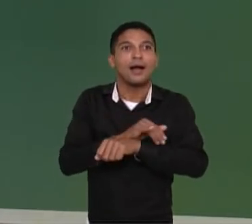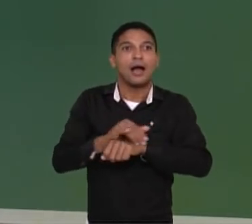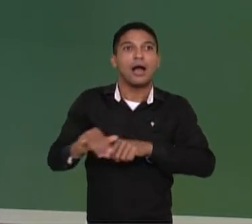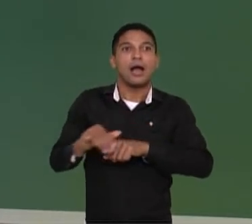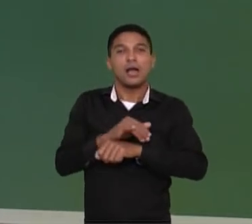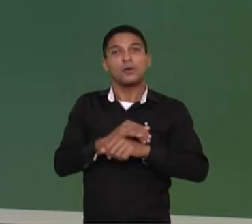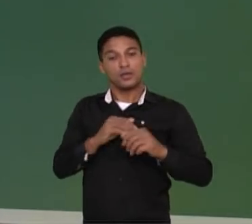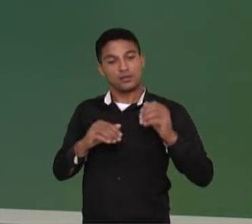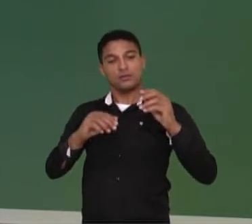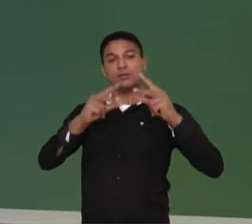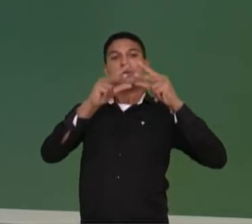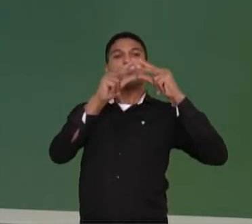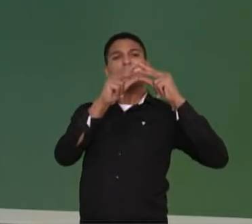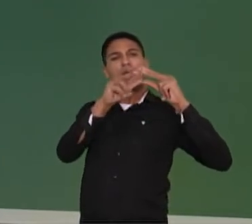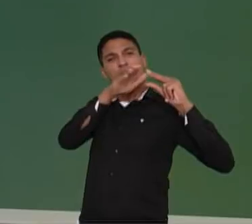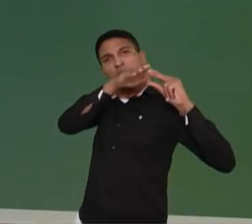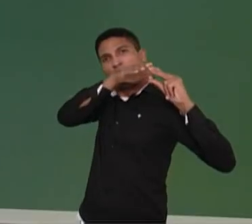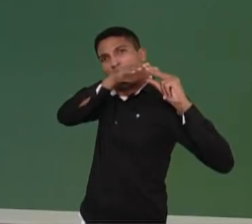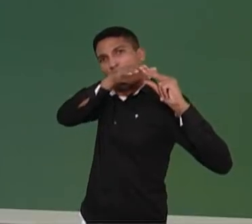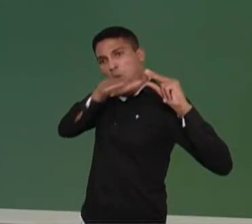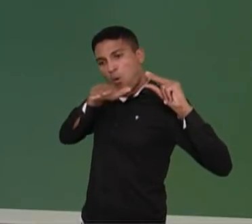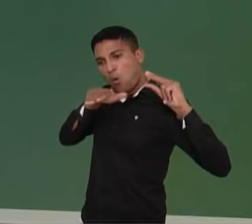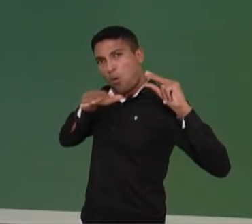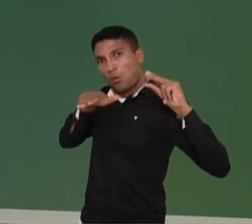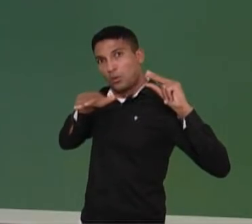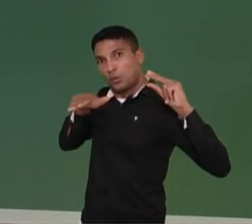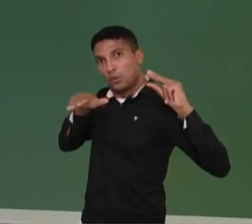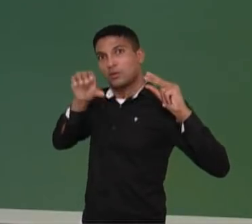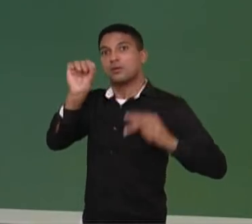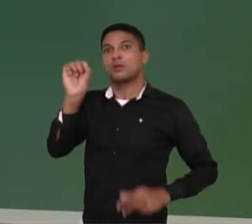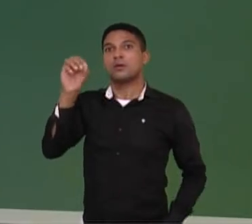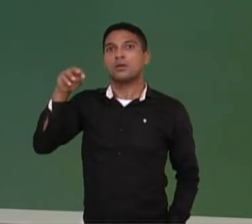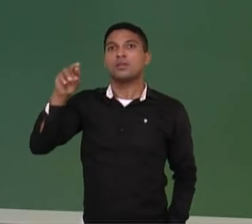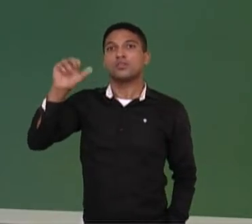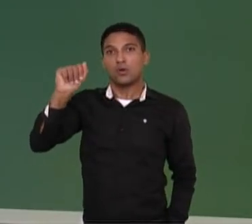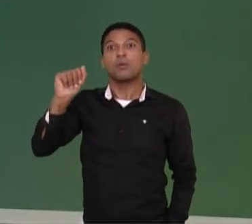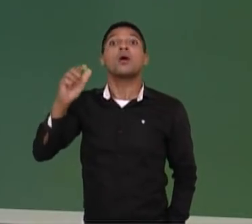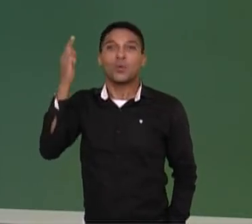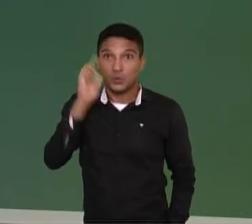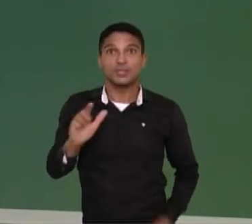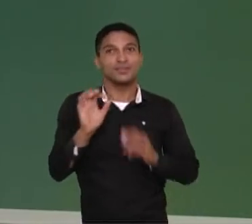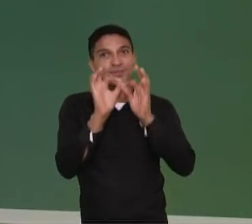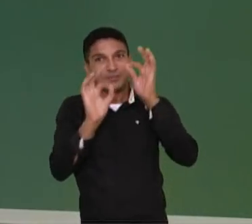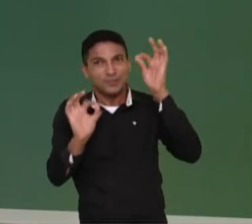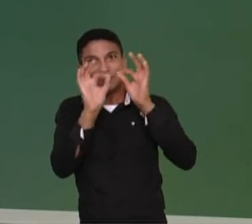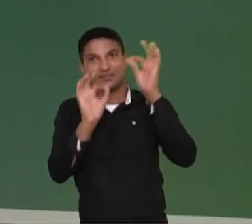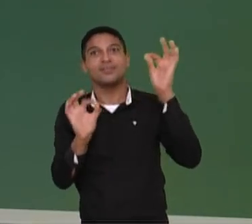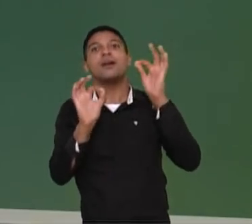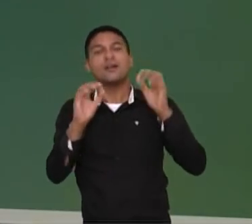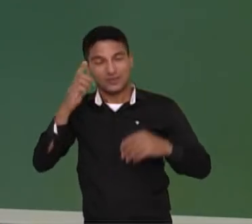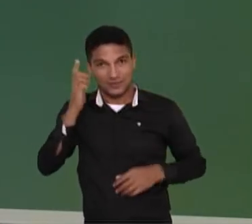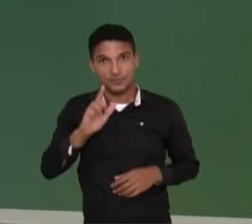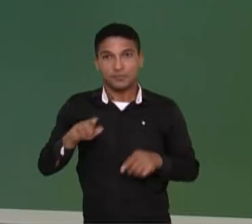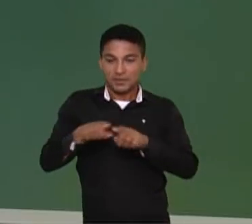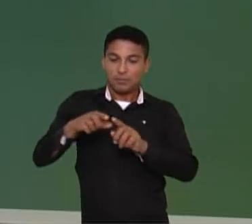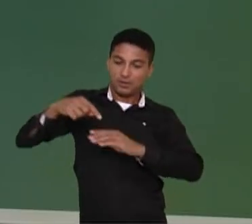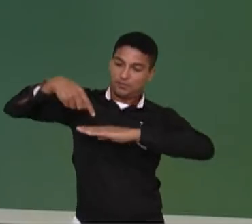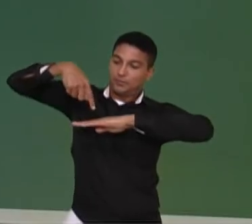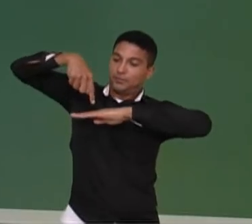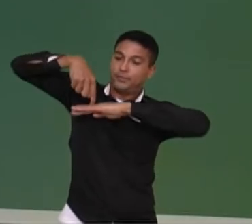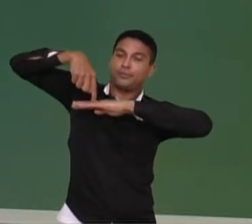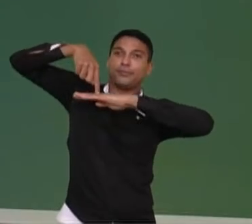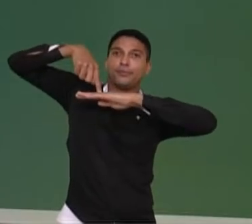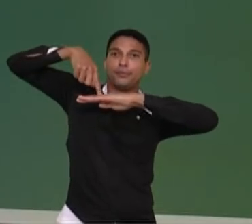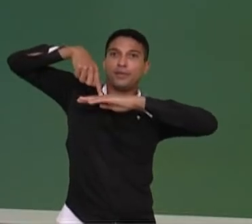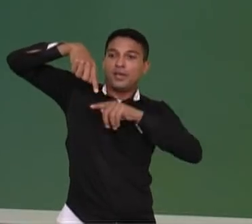da pirâmide. E o bastão, como é menor, ele também consegue medir o bastão. E aí, o que ele faz? Ele também consegue